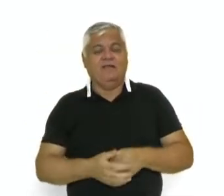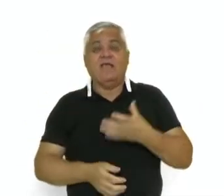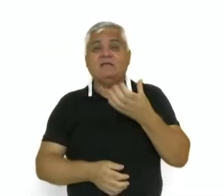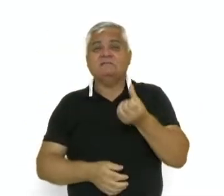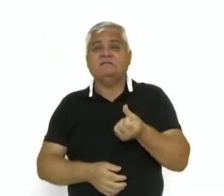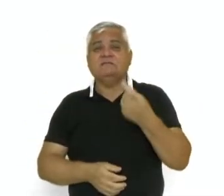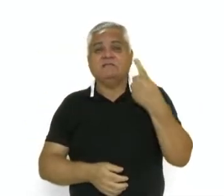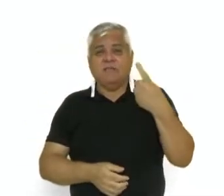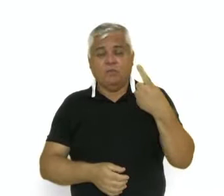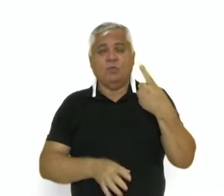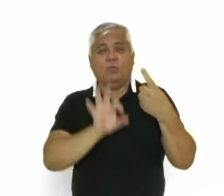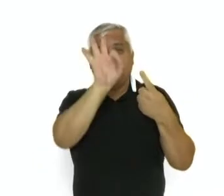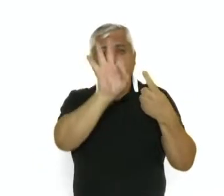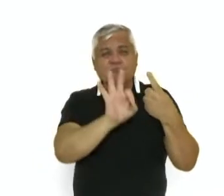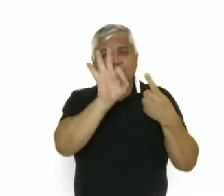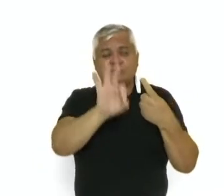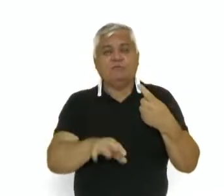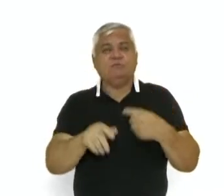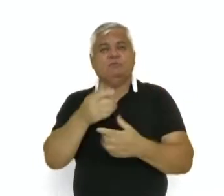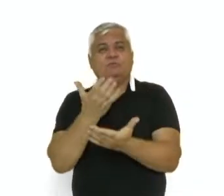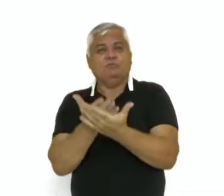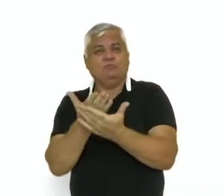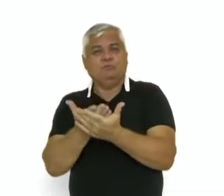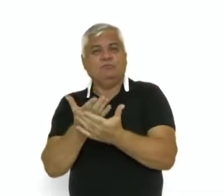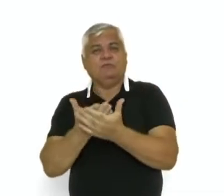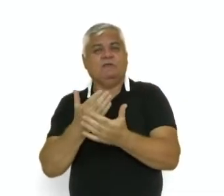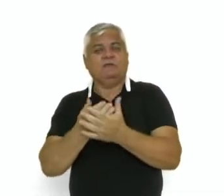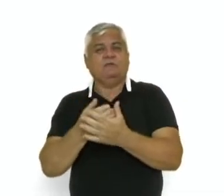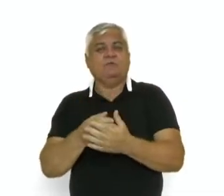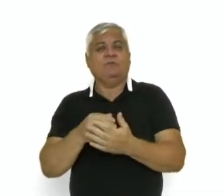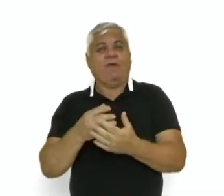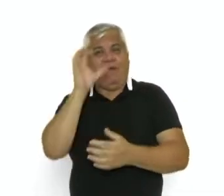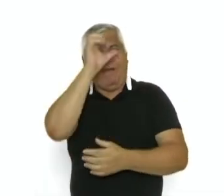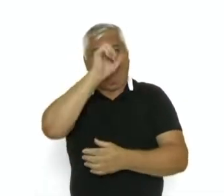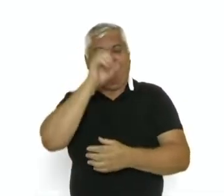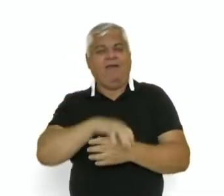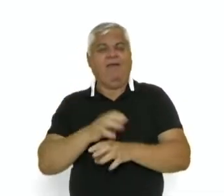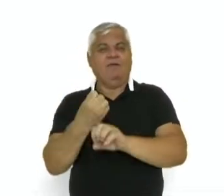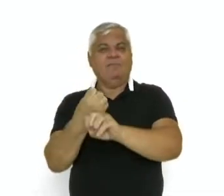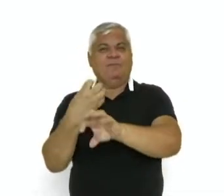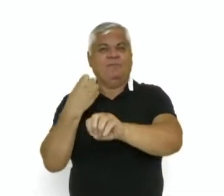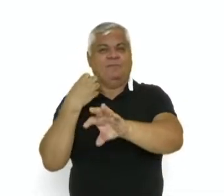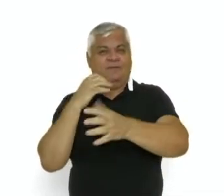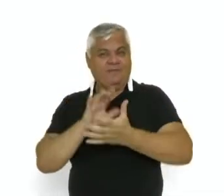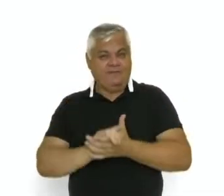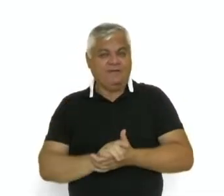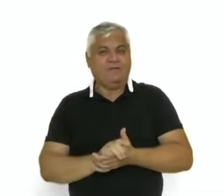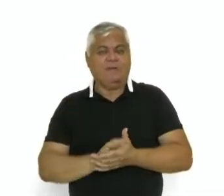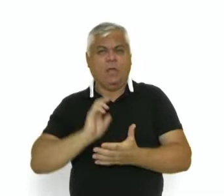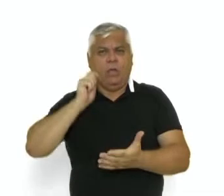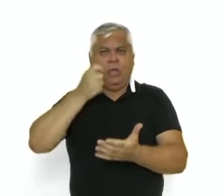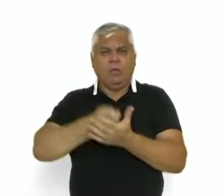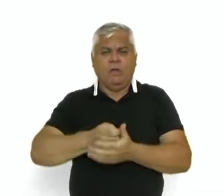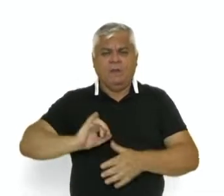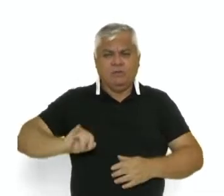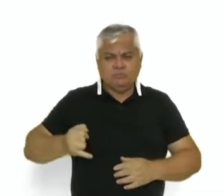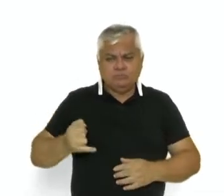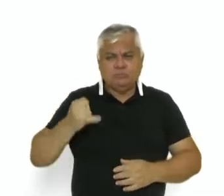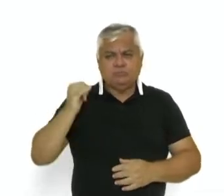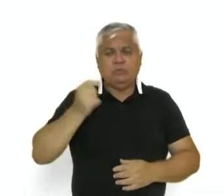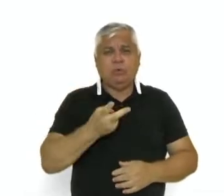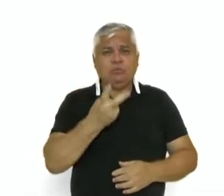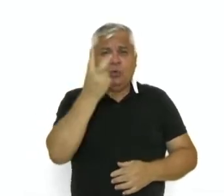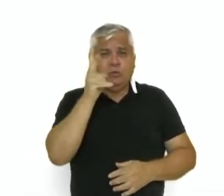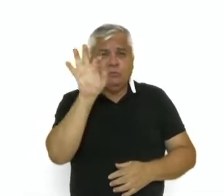61% dos estudantes optaram pelo ensino remoto. Poxa, cobrar juros de 2% ao dia se